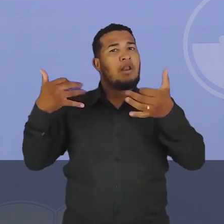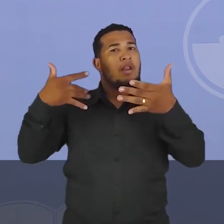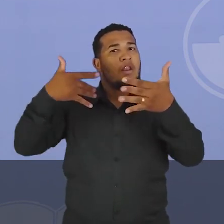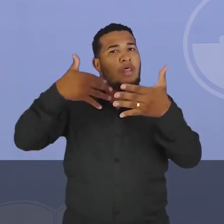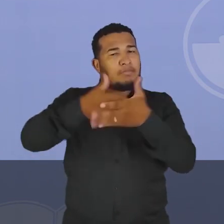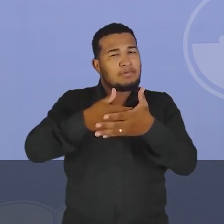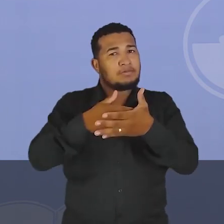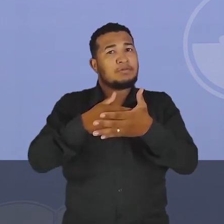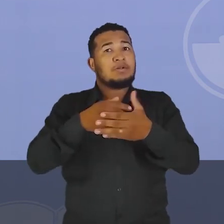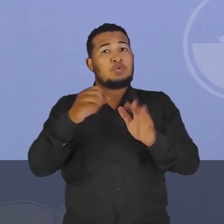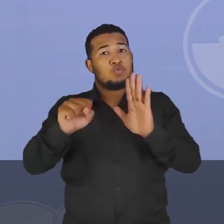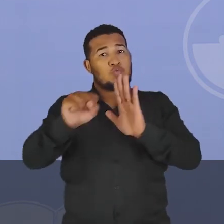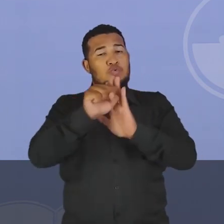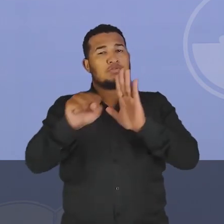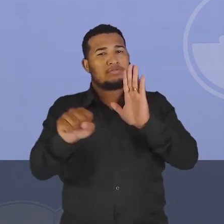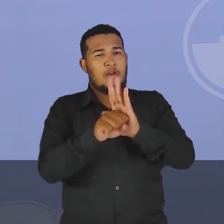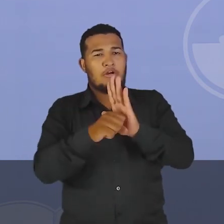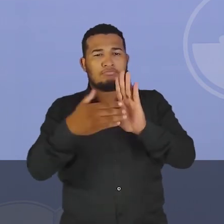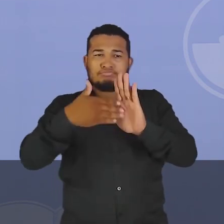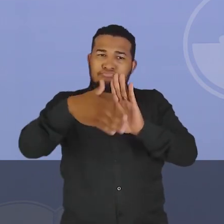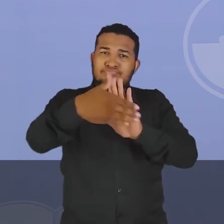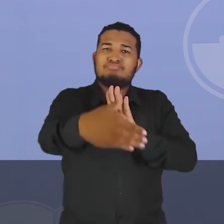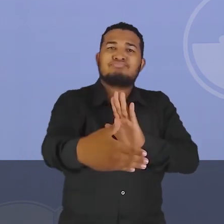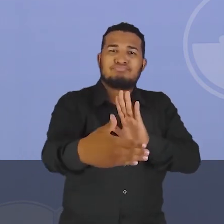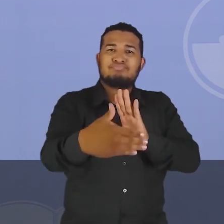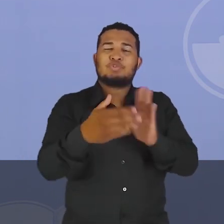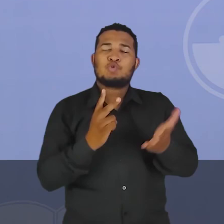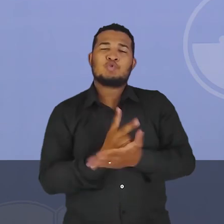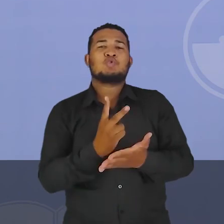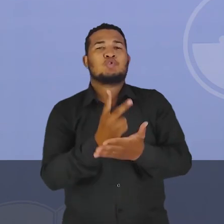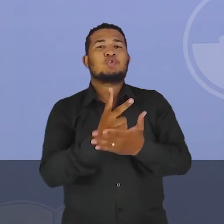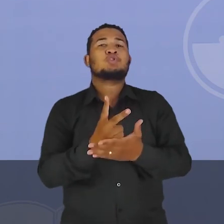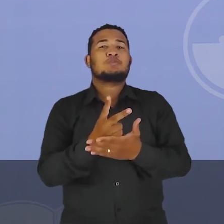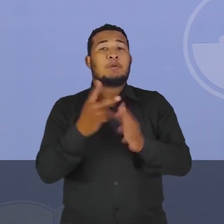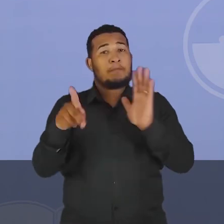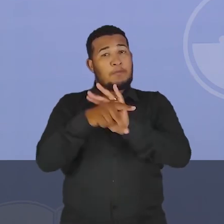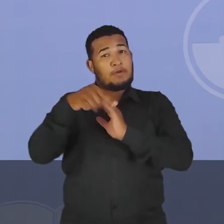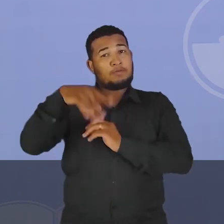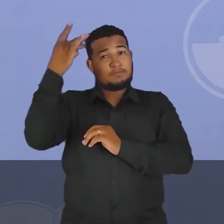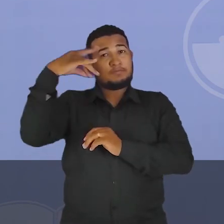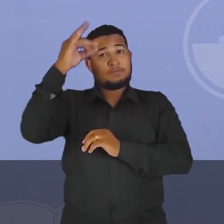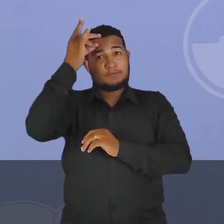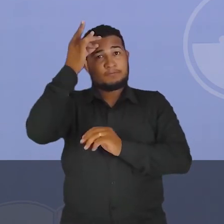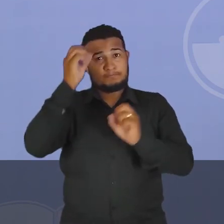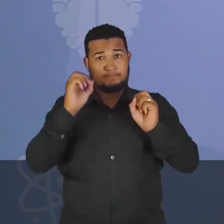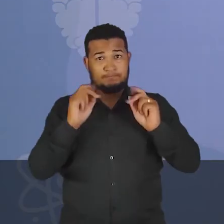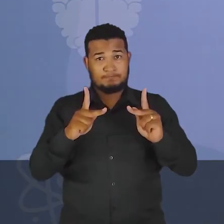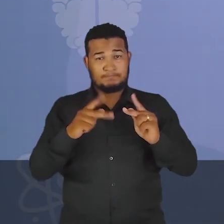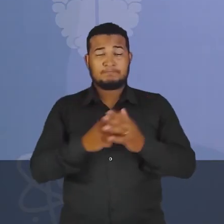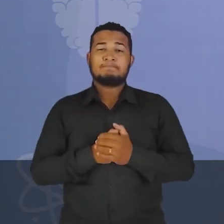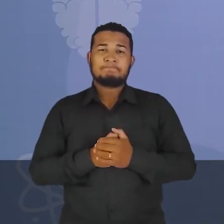anos e nos séculos que vão continuar aí na história do Espírito Santo, tá bom?